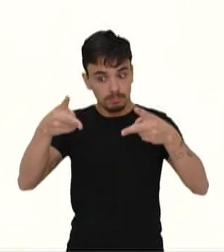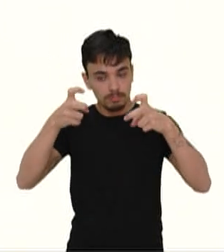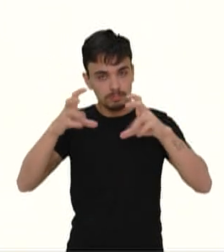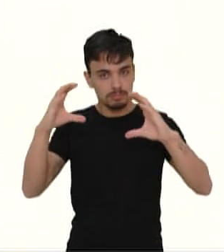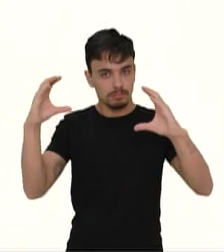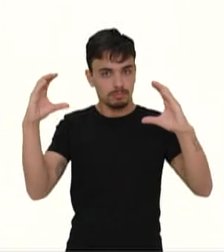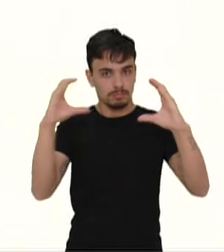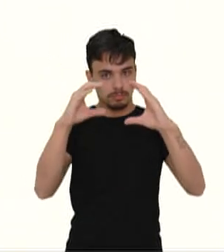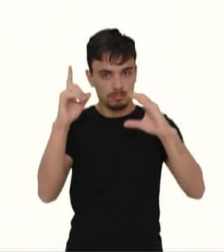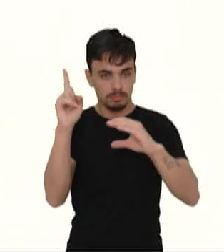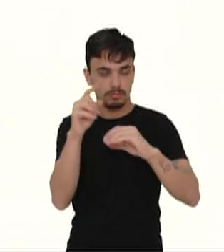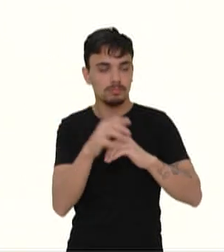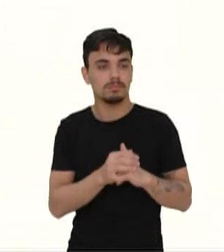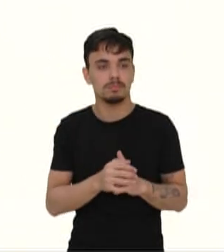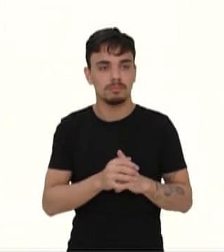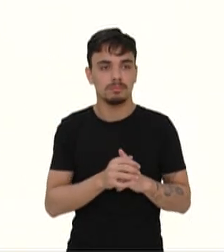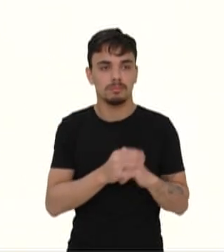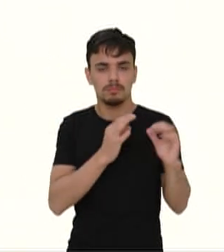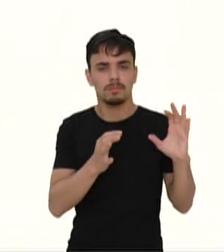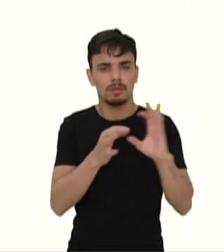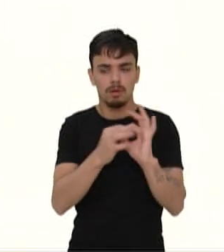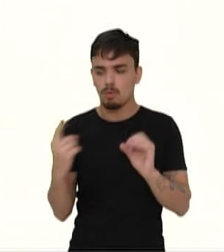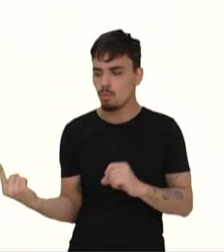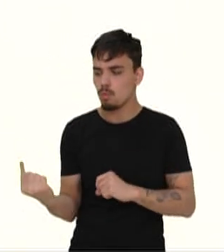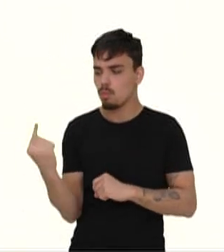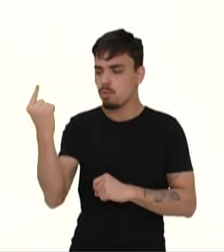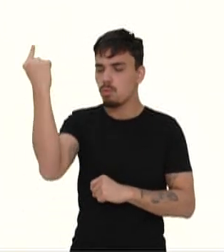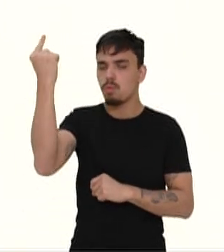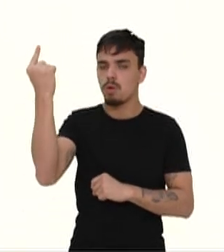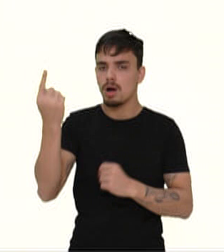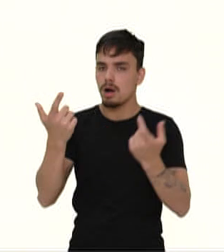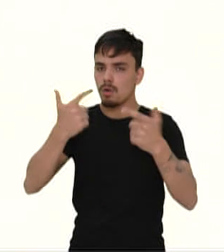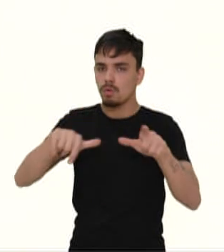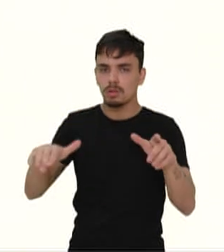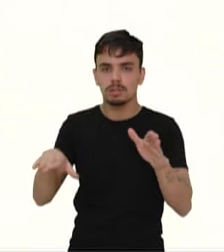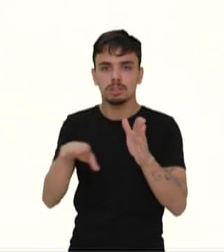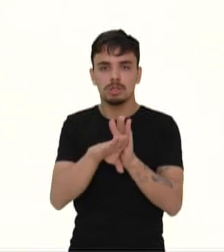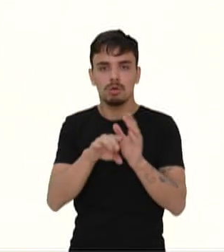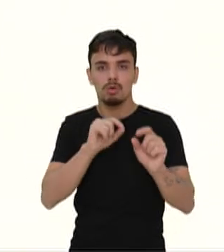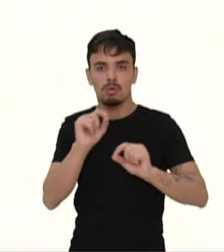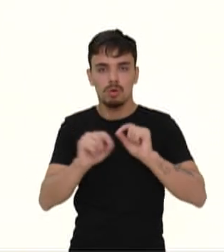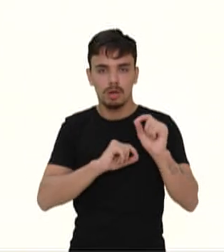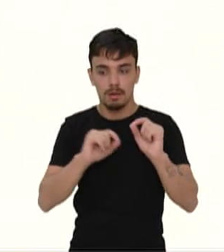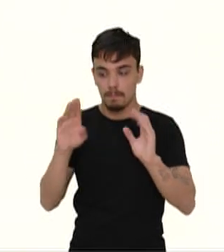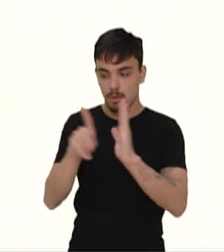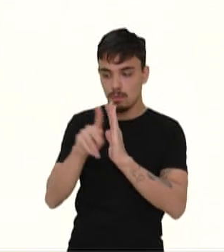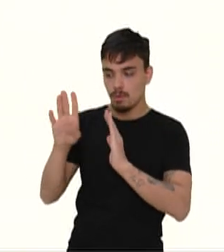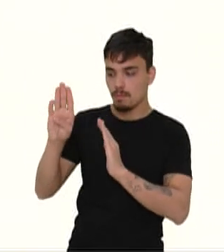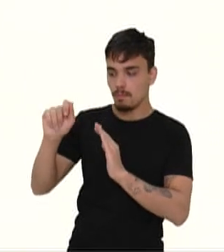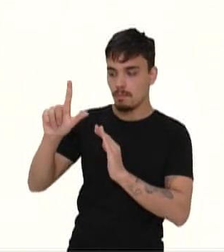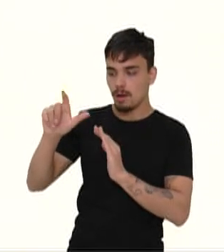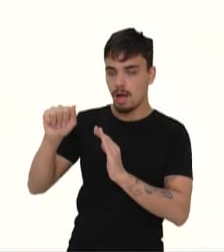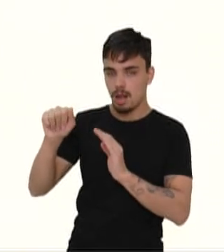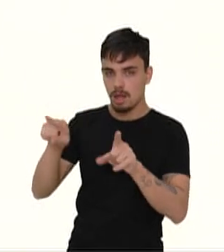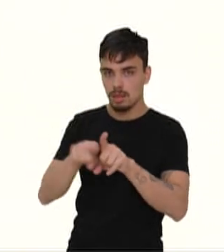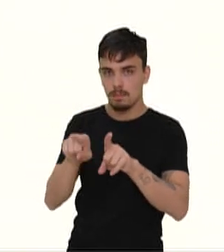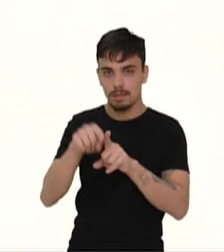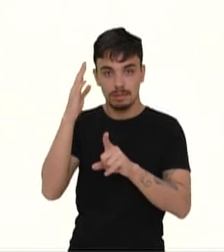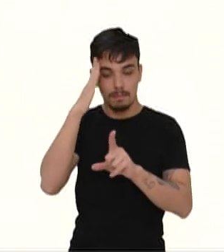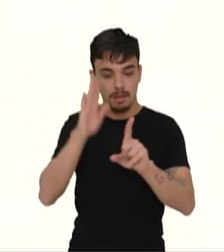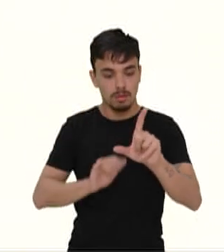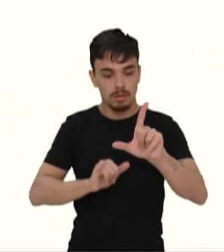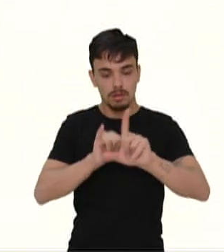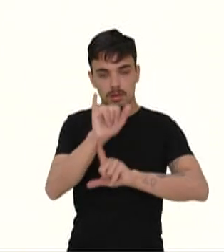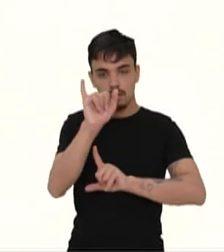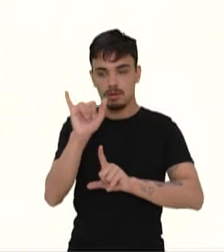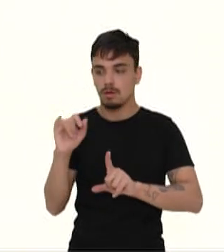ok? Determina a altura máxima atingida pela bala do canhão, sabendo que y é a altura em